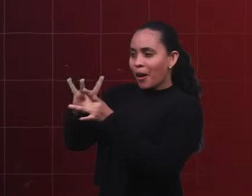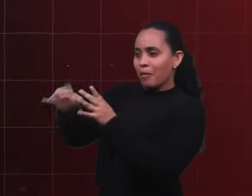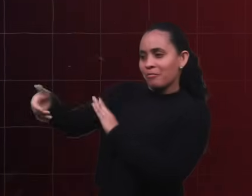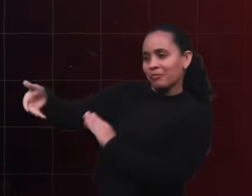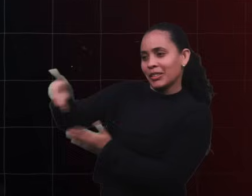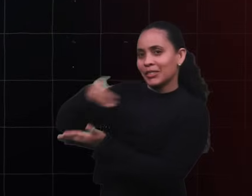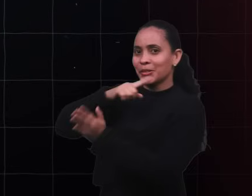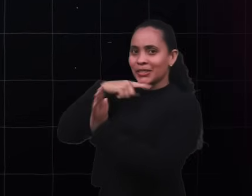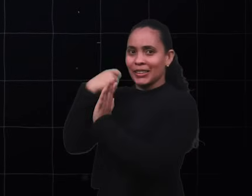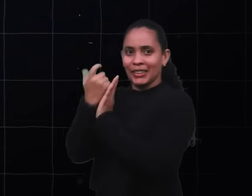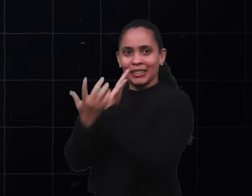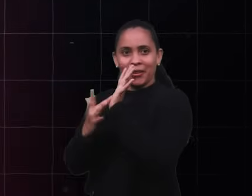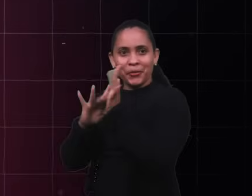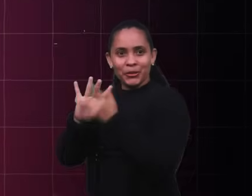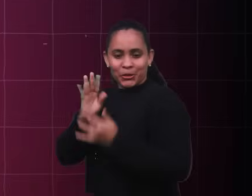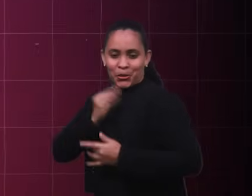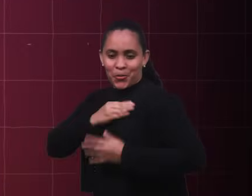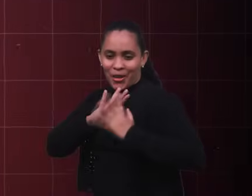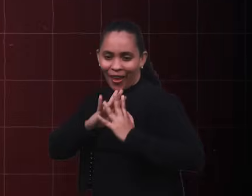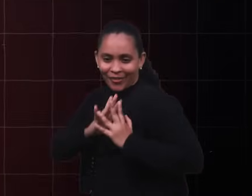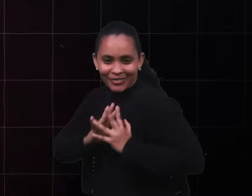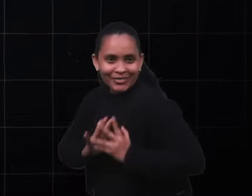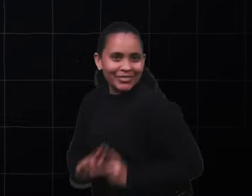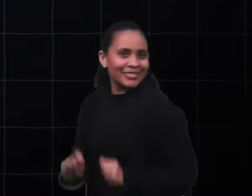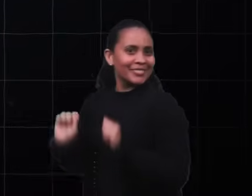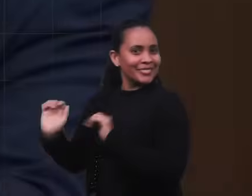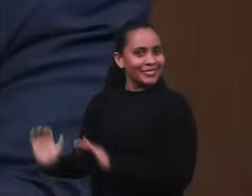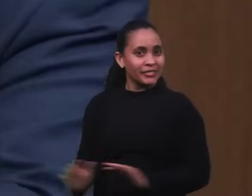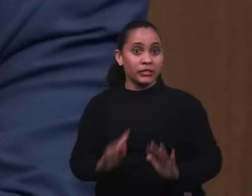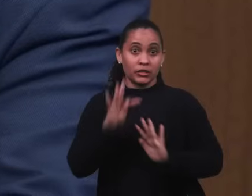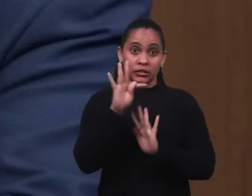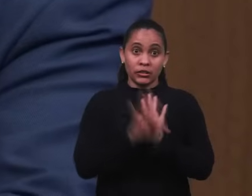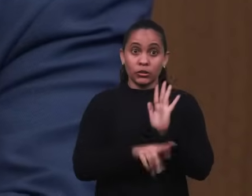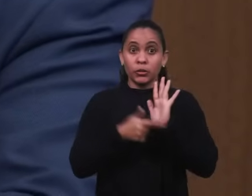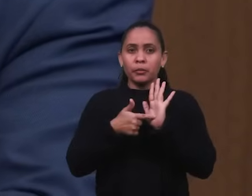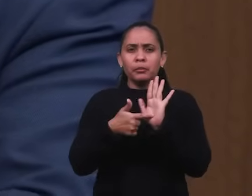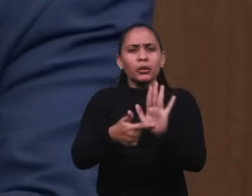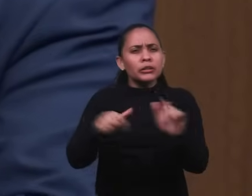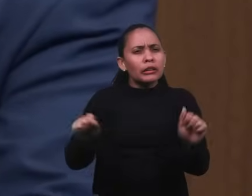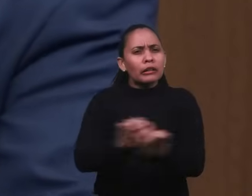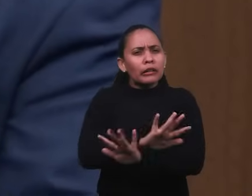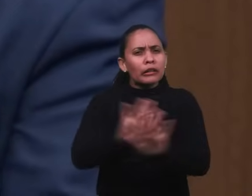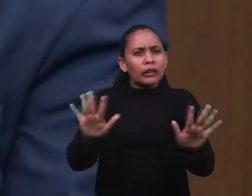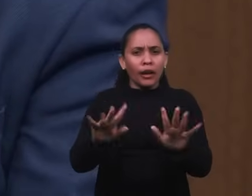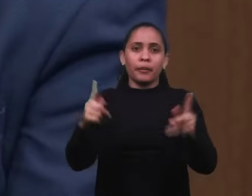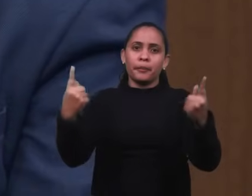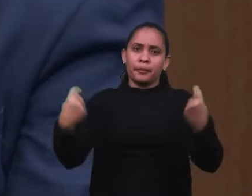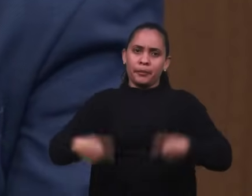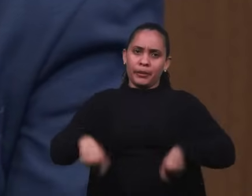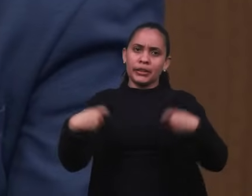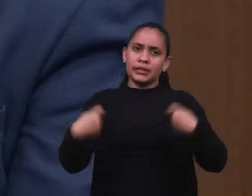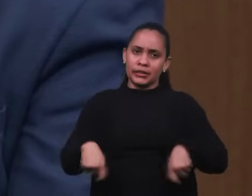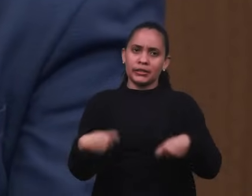seu Filho, nos purifica de todo pecado. Então, esse texto deixa claro aqui que o homem precisa fazer, sim, a